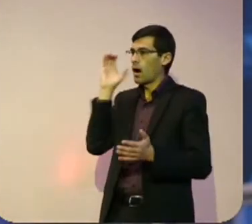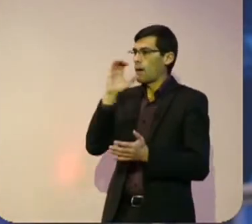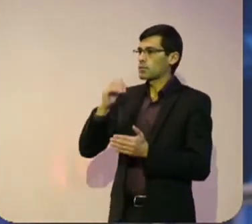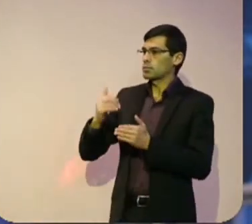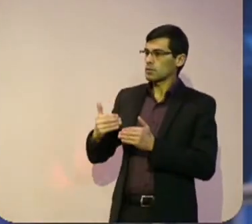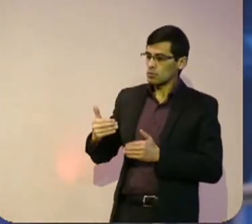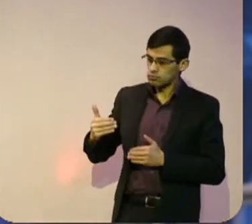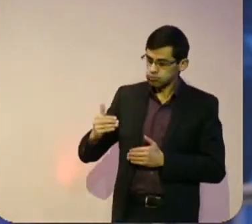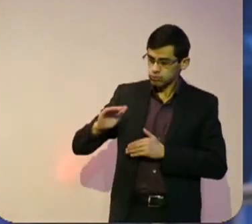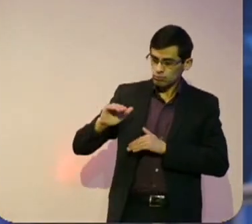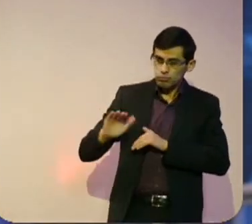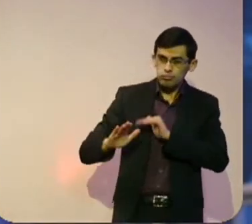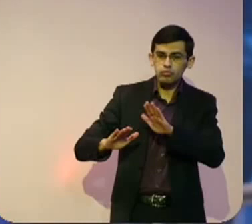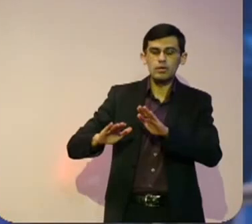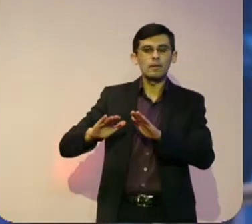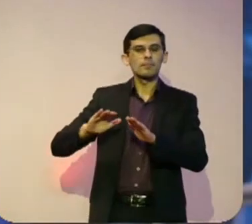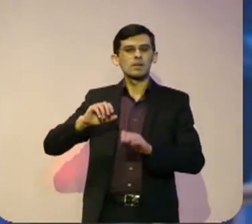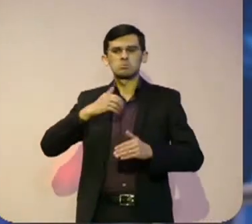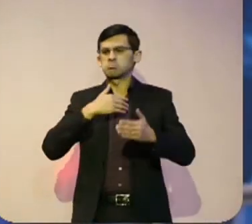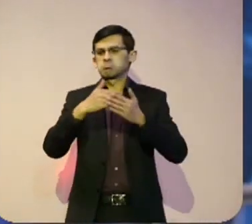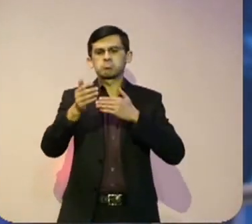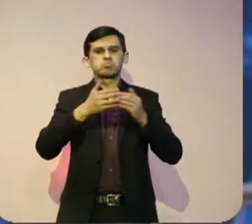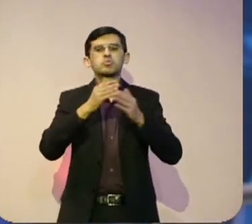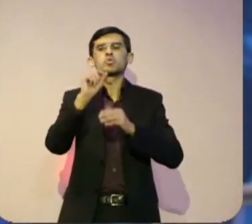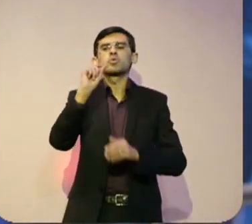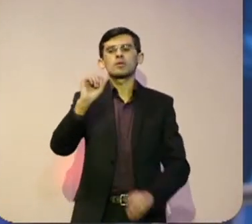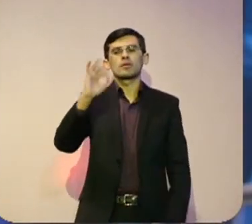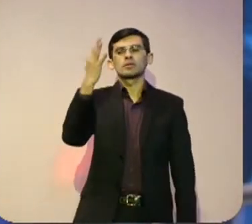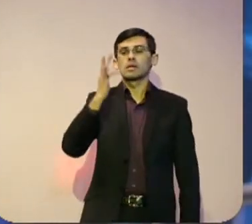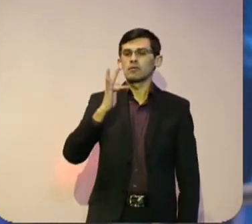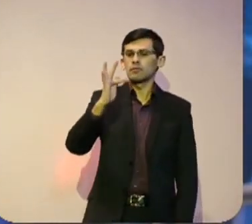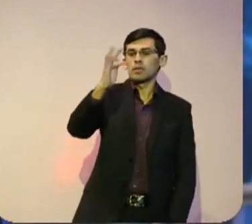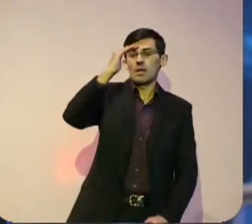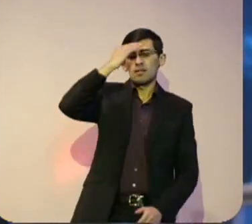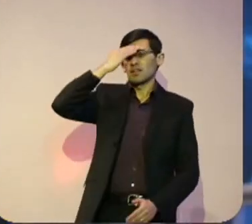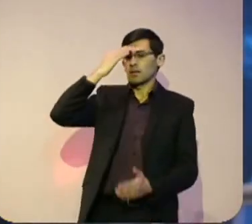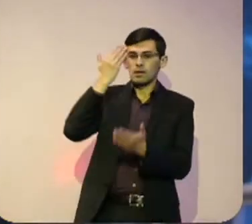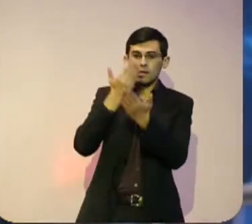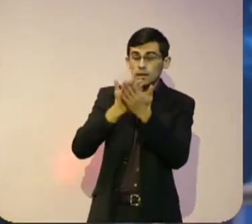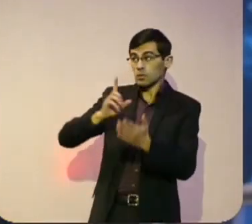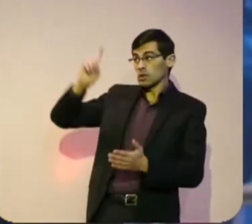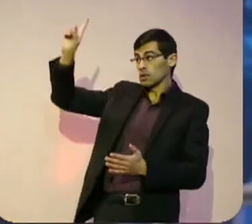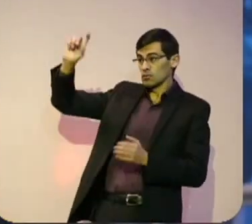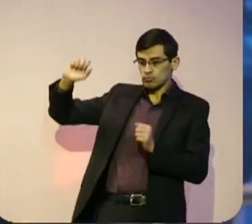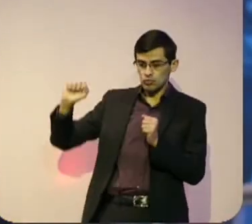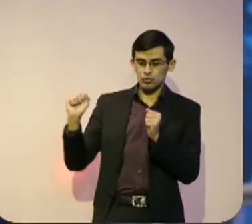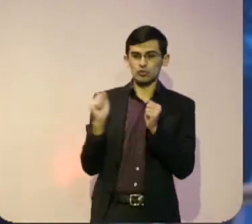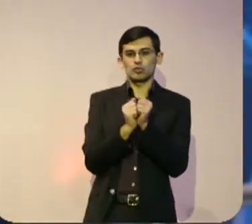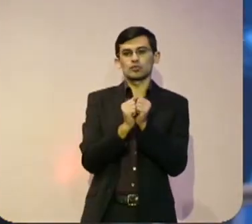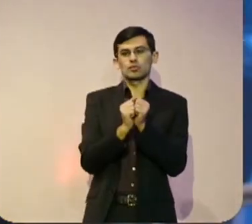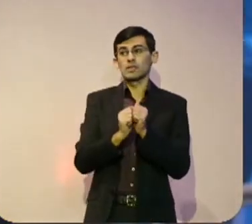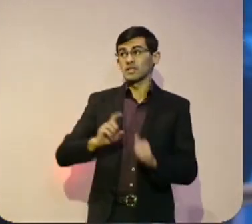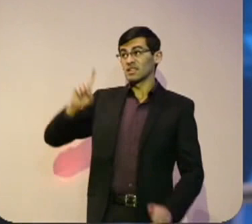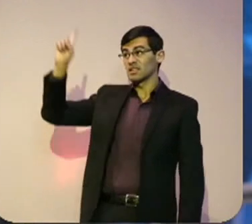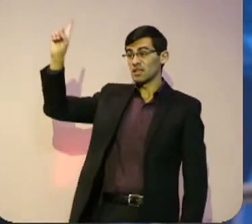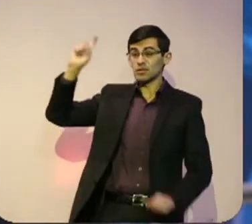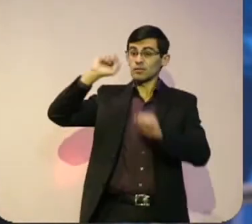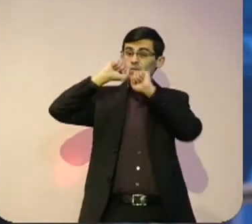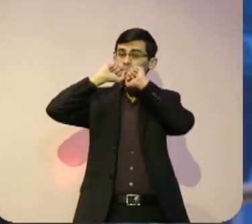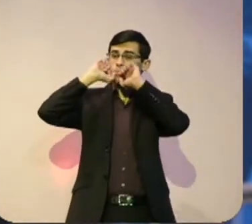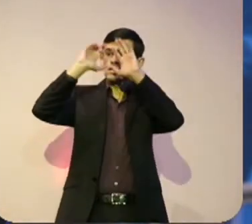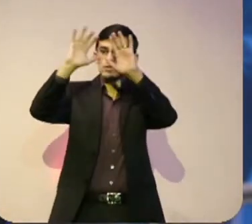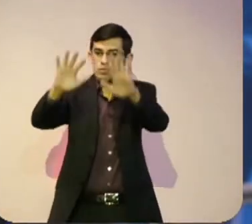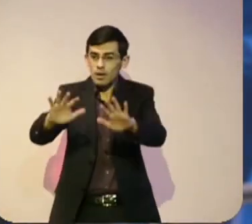os próximos passos, sejam eles quais forem, crendo, Deus está com você, Deus vai